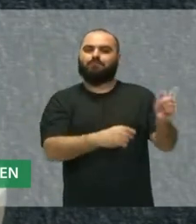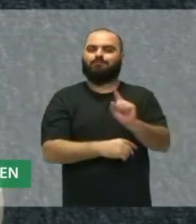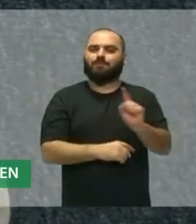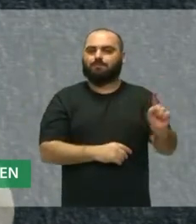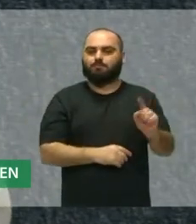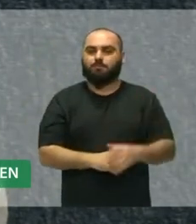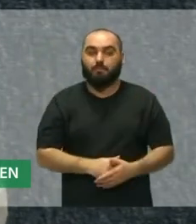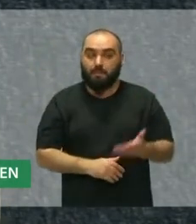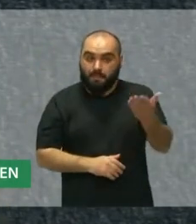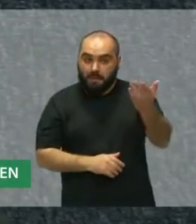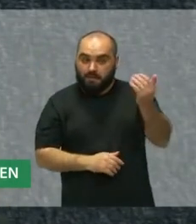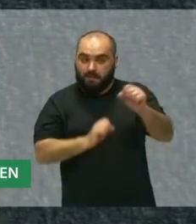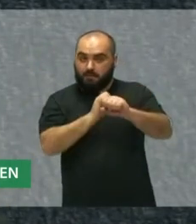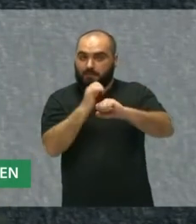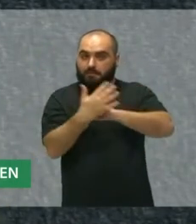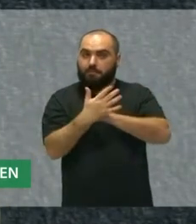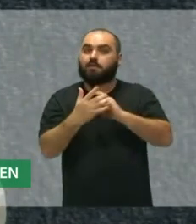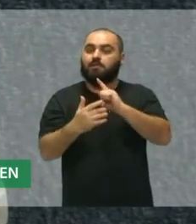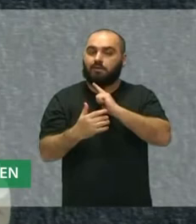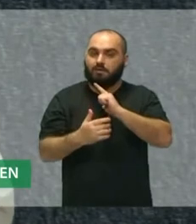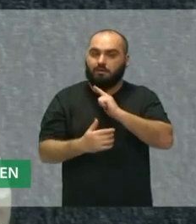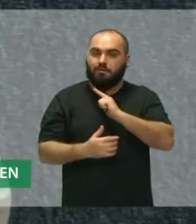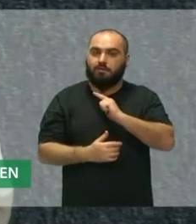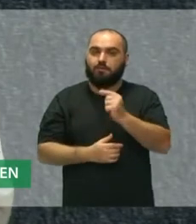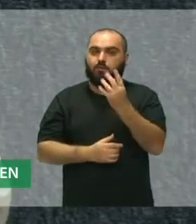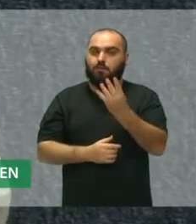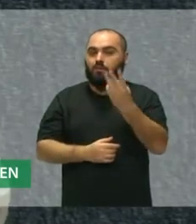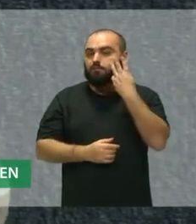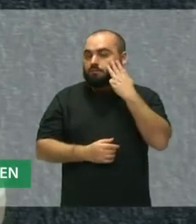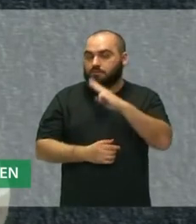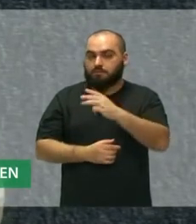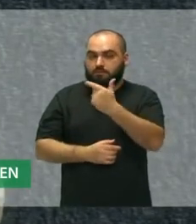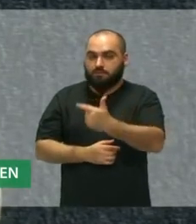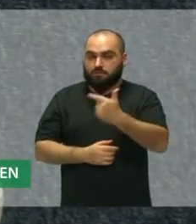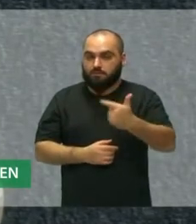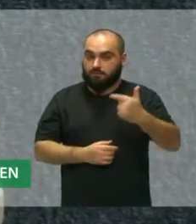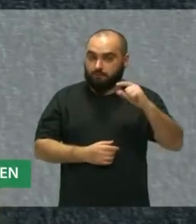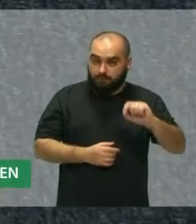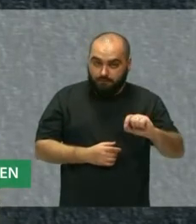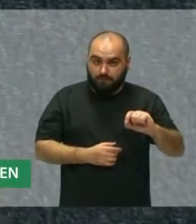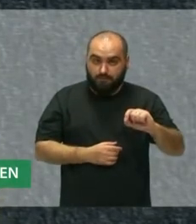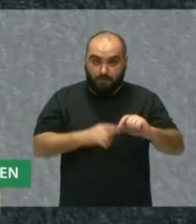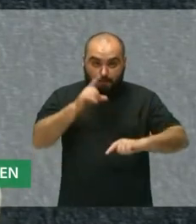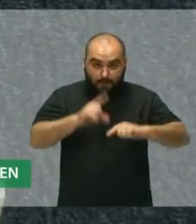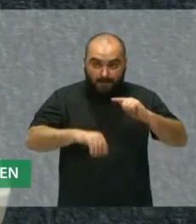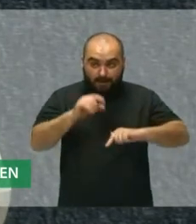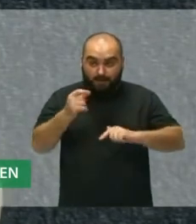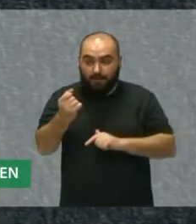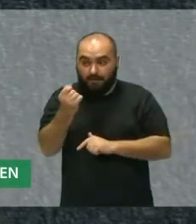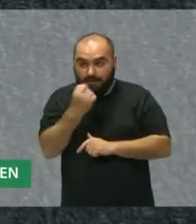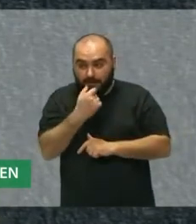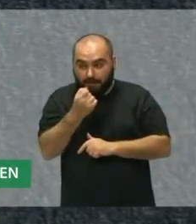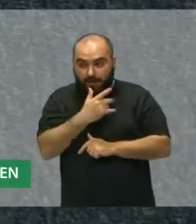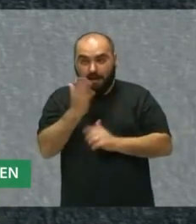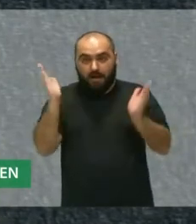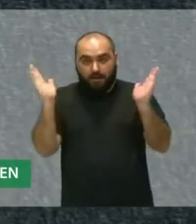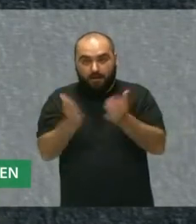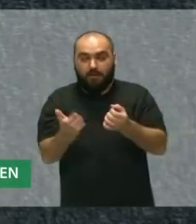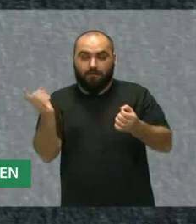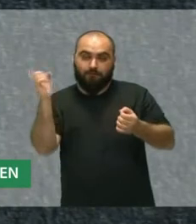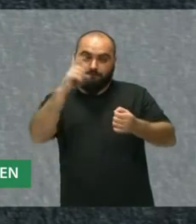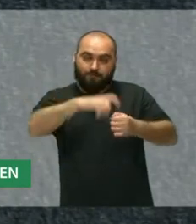época da pandemia, nós chegamos a ter 4.220.000 o nosso custo com material e medicamento. Agora já voltamos